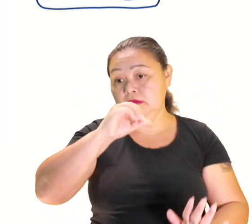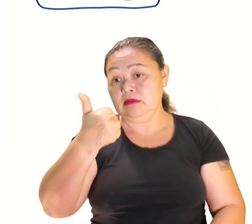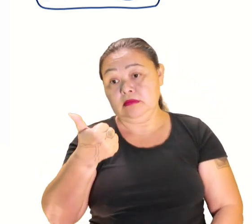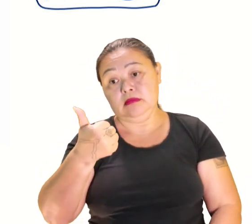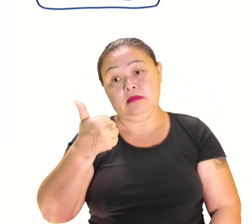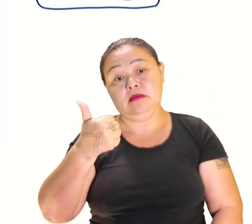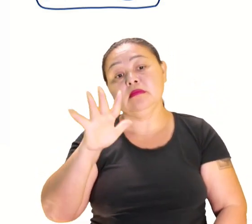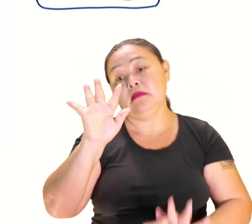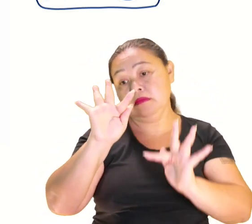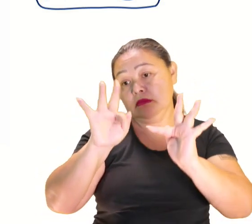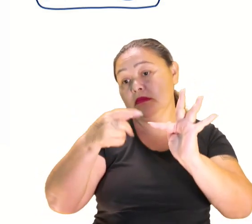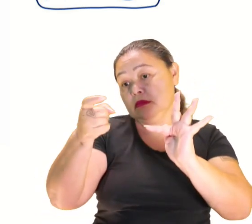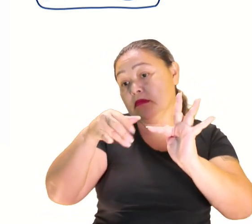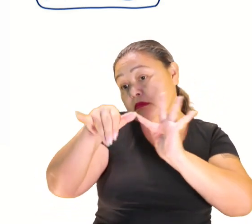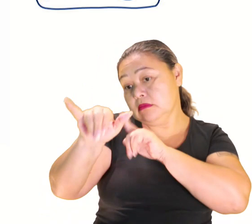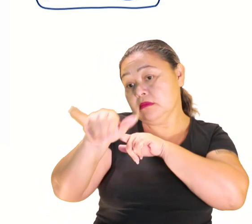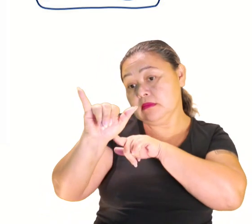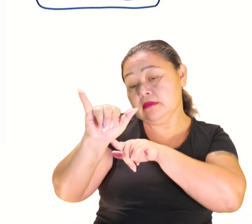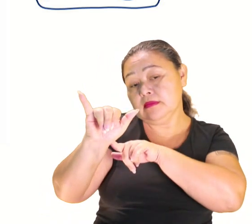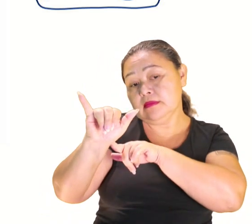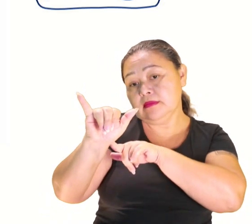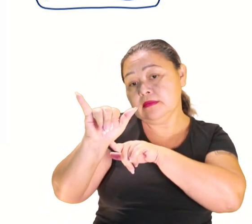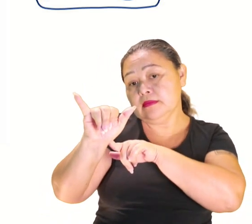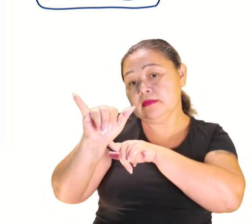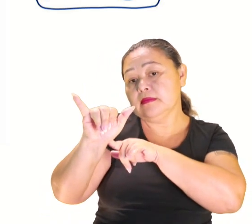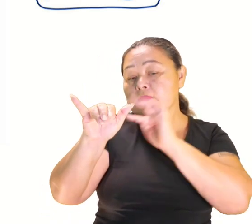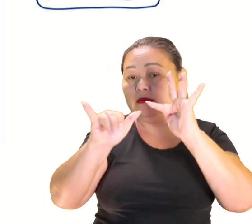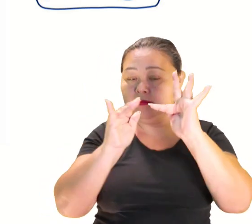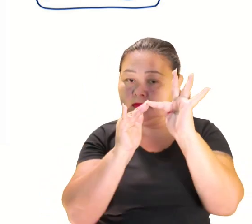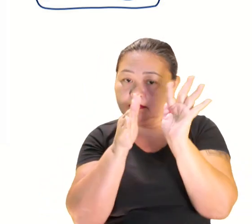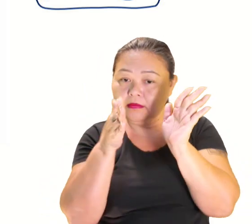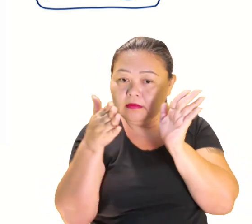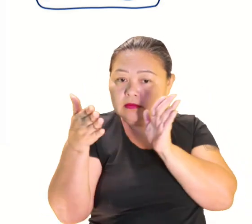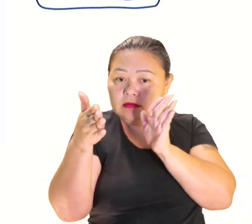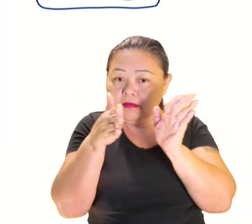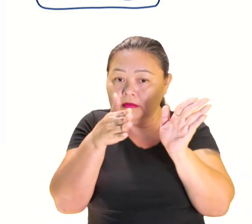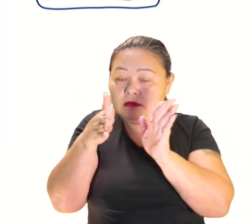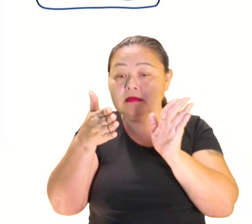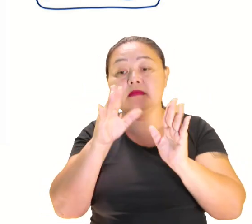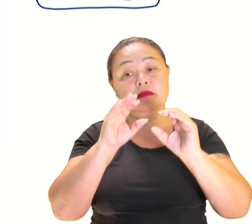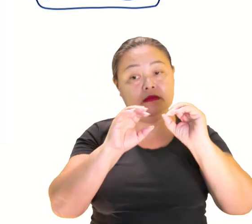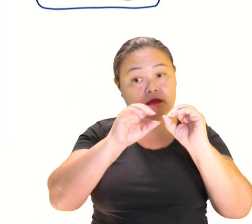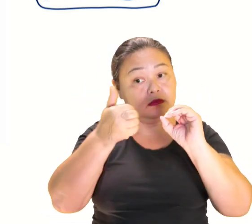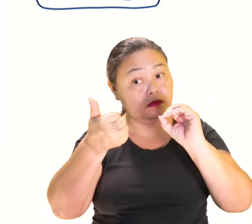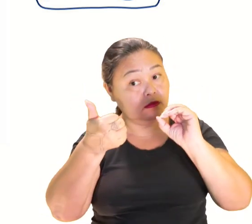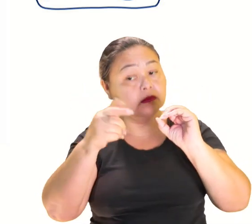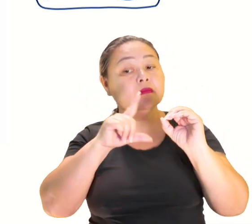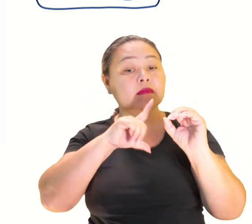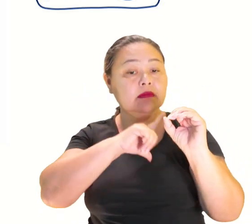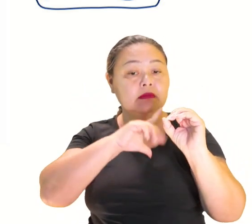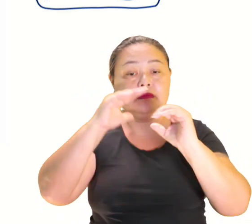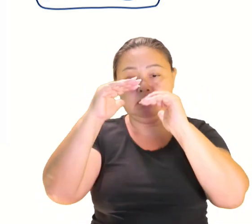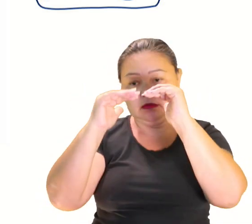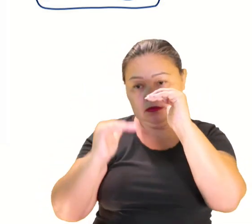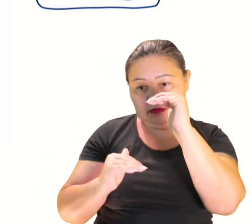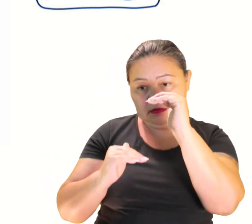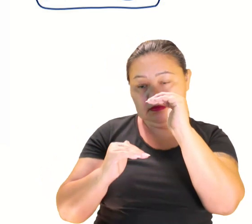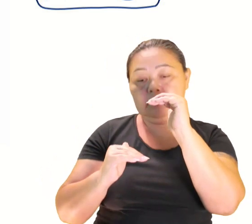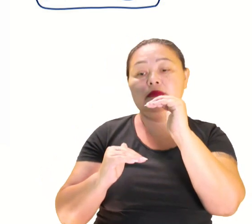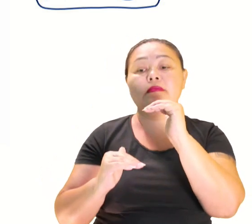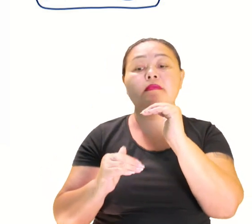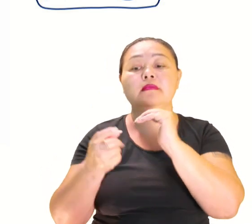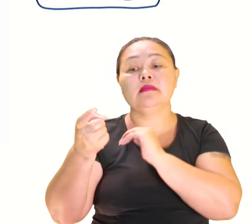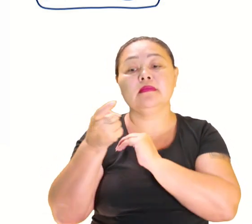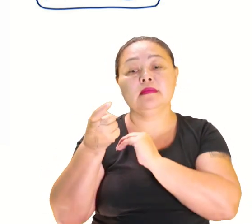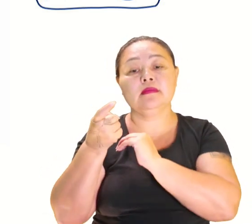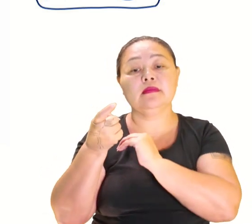1? Bom, f de x é y, né? Aqui, né? Isso. Nesse intervalo aí entre 0 e 1, ela realmente está sempre abaixo do eixo